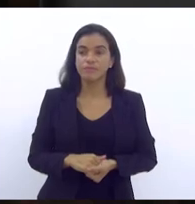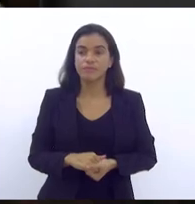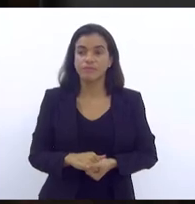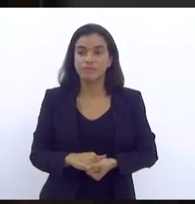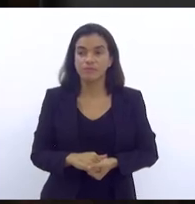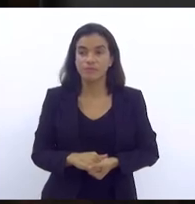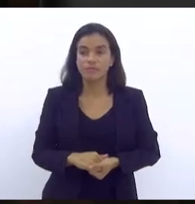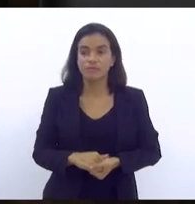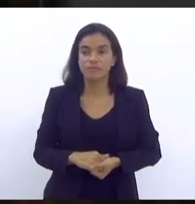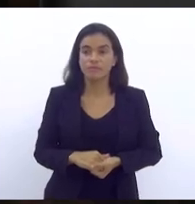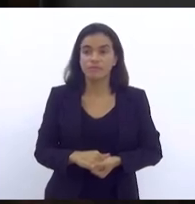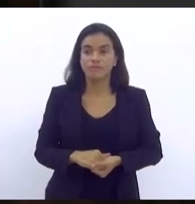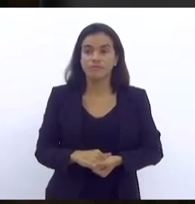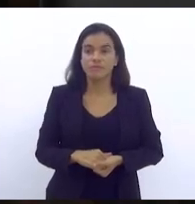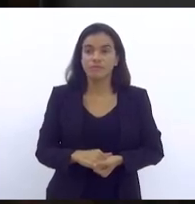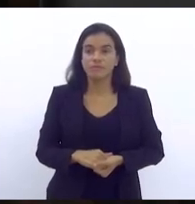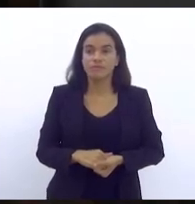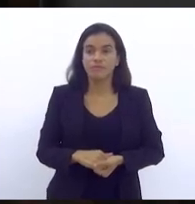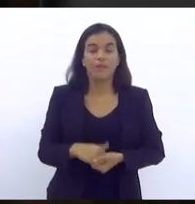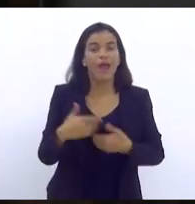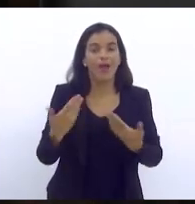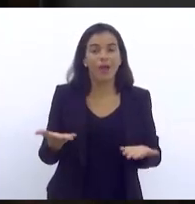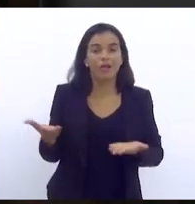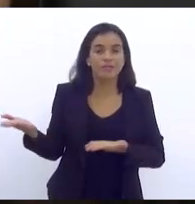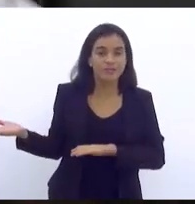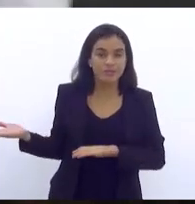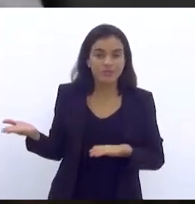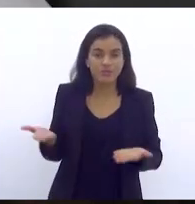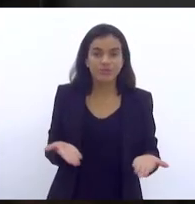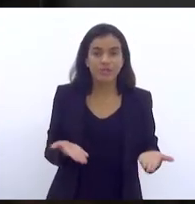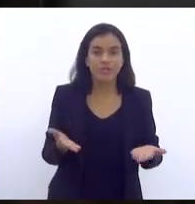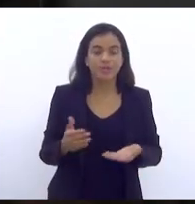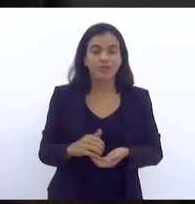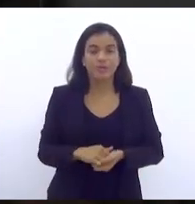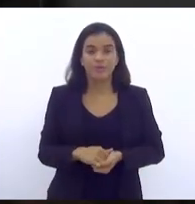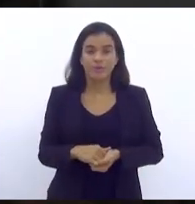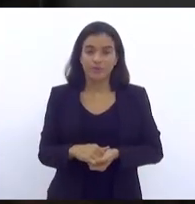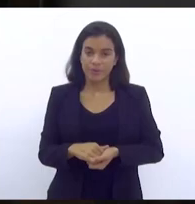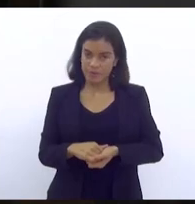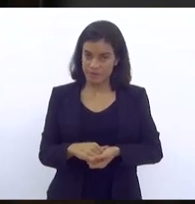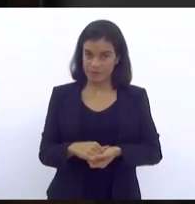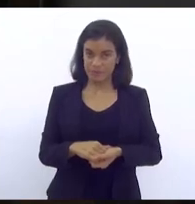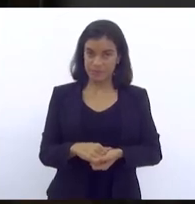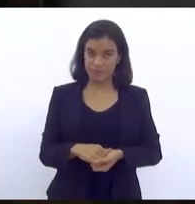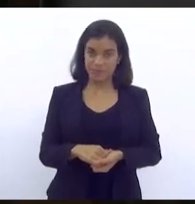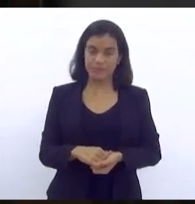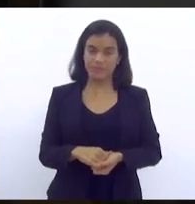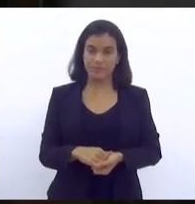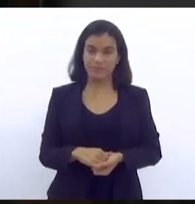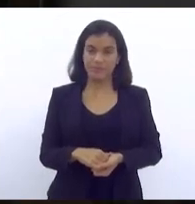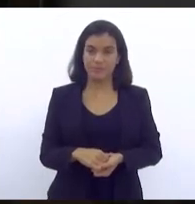eh Então chamo aqui agora